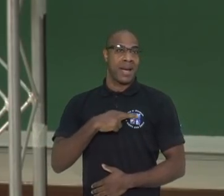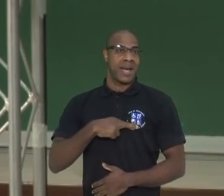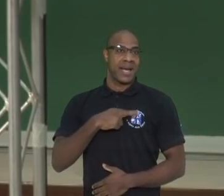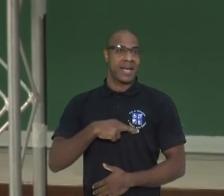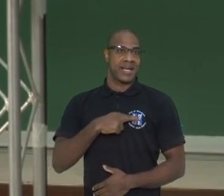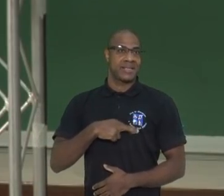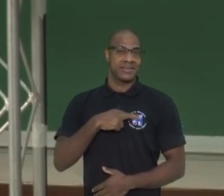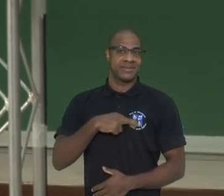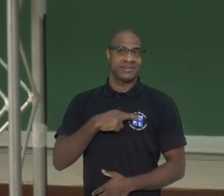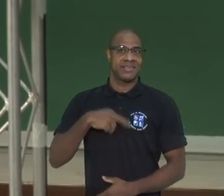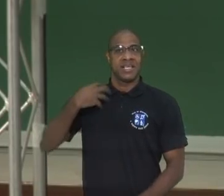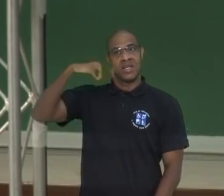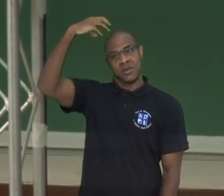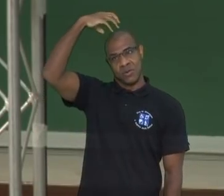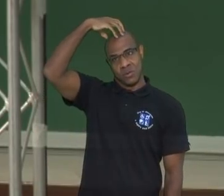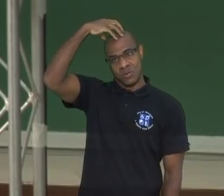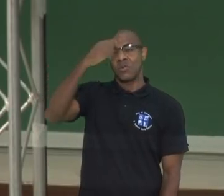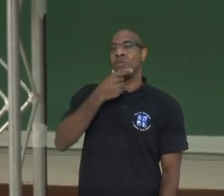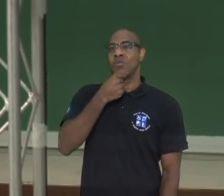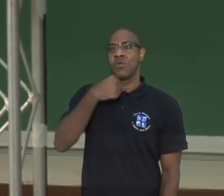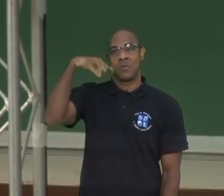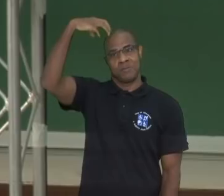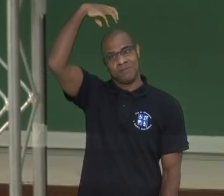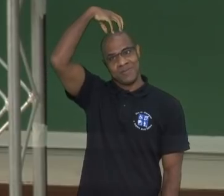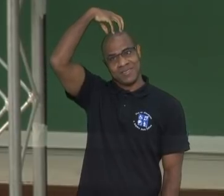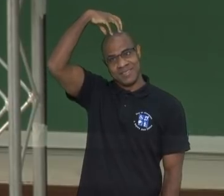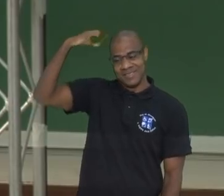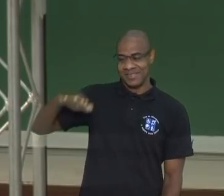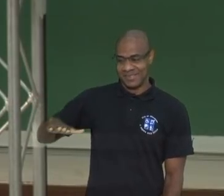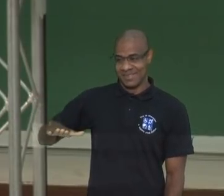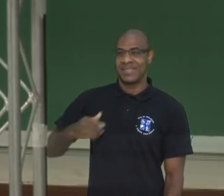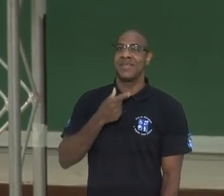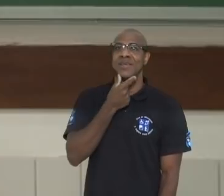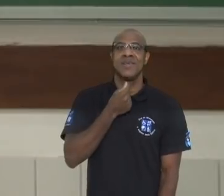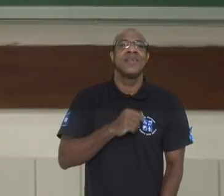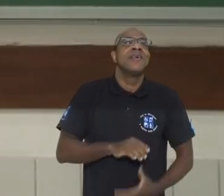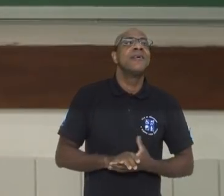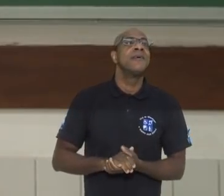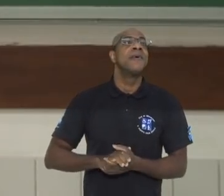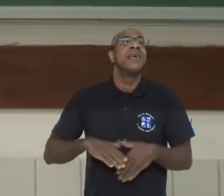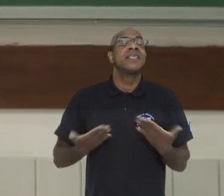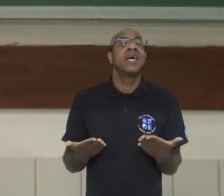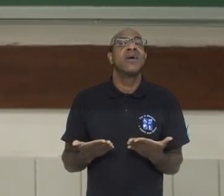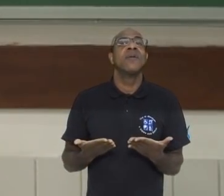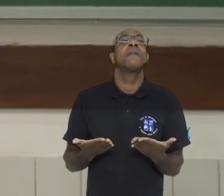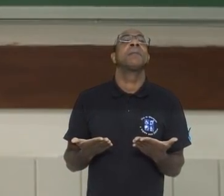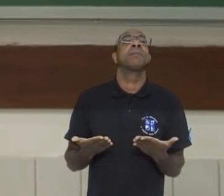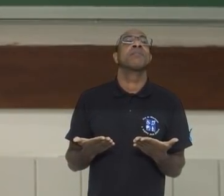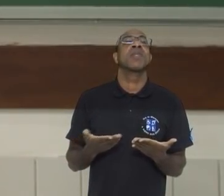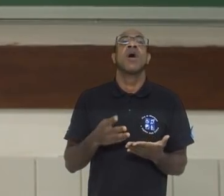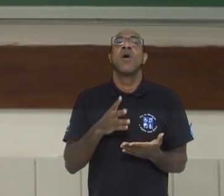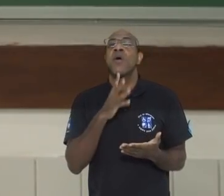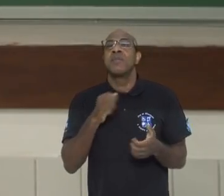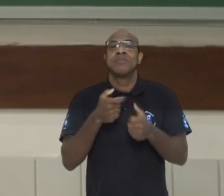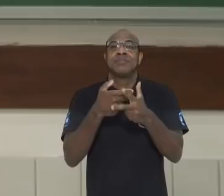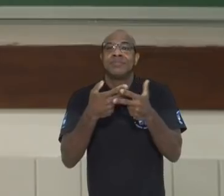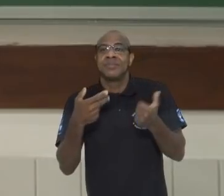Pequeno Príncipe. Nós também conhecemos sobre os elementos da